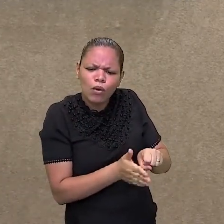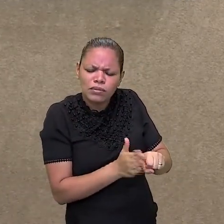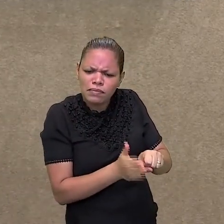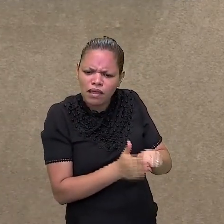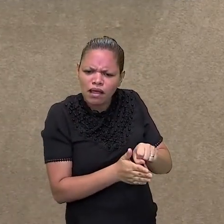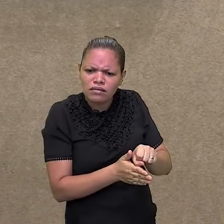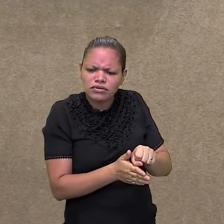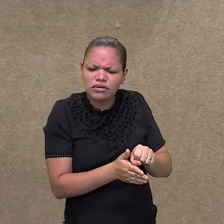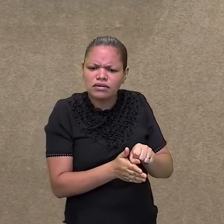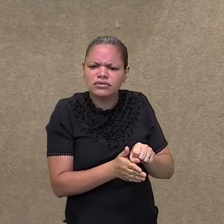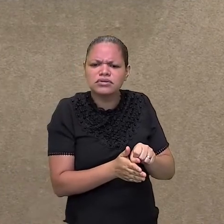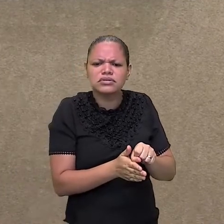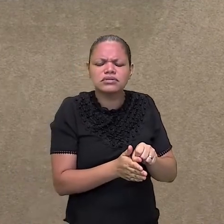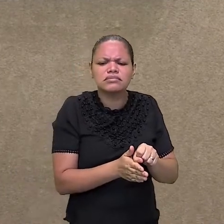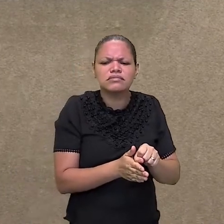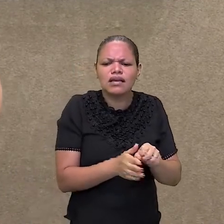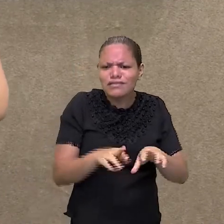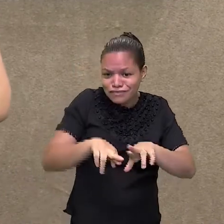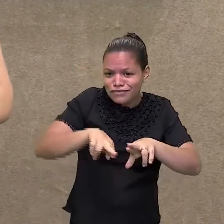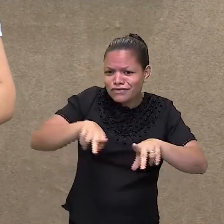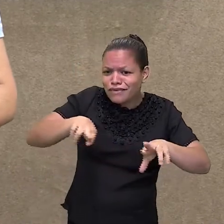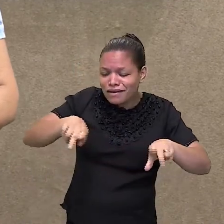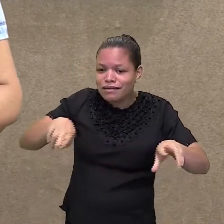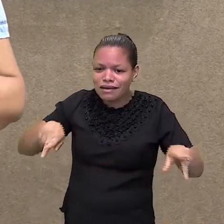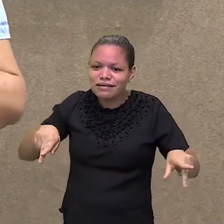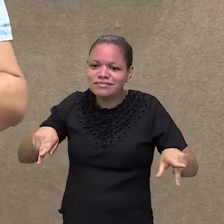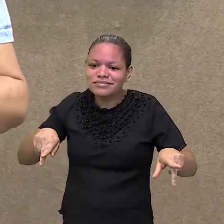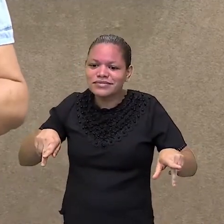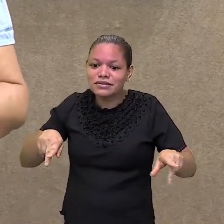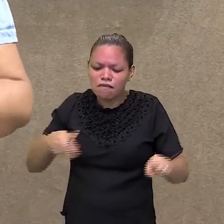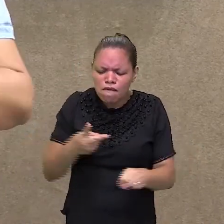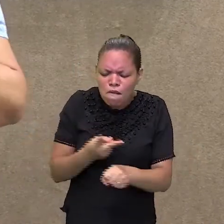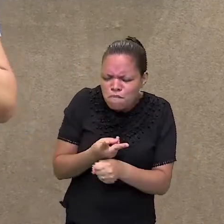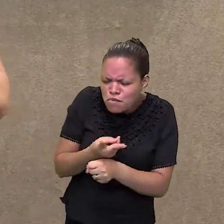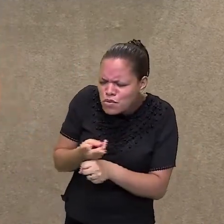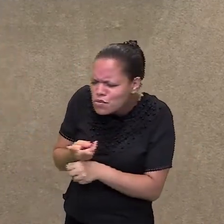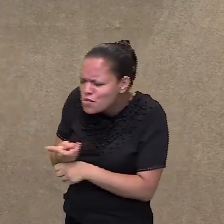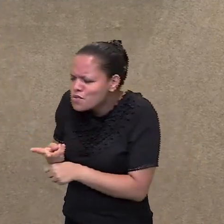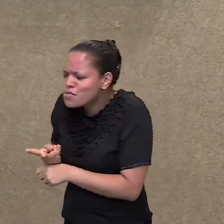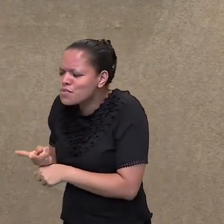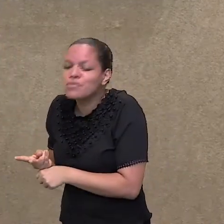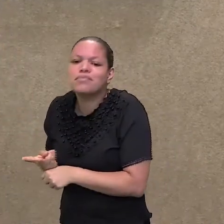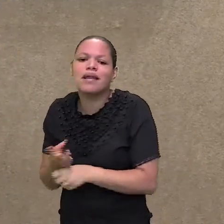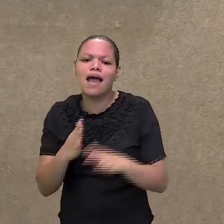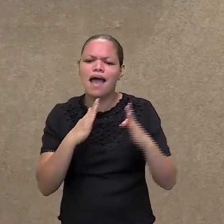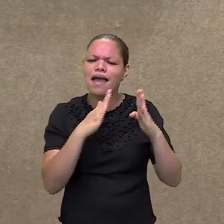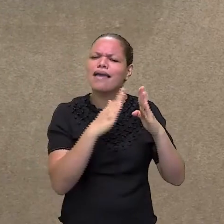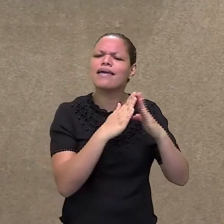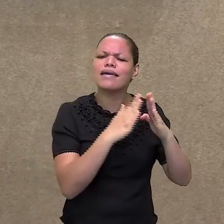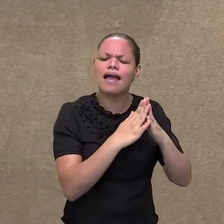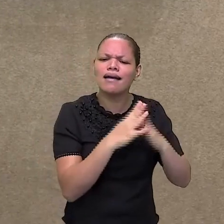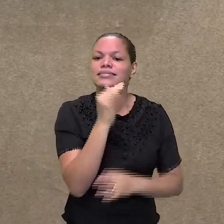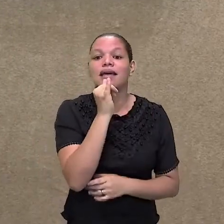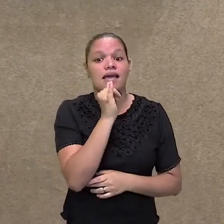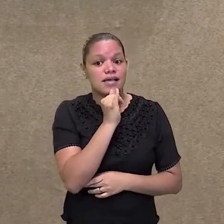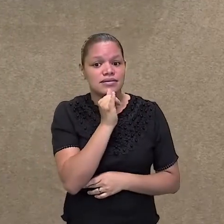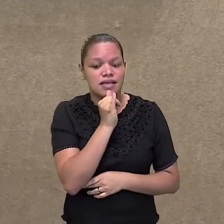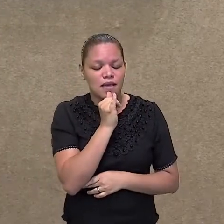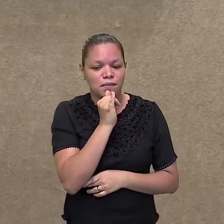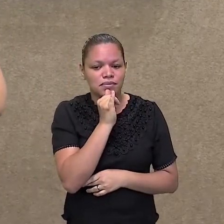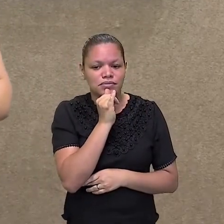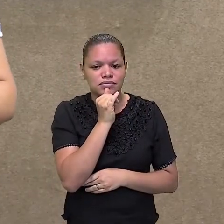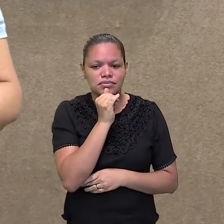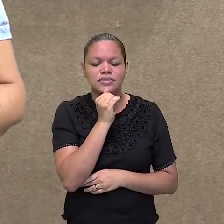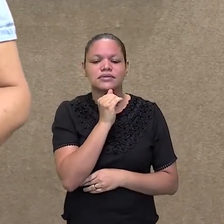cortar em rodelinhas. Viu que mudou a forma aí? Mas a matéria básica é a batatinha. Eu